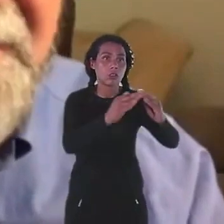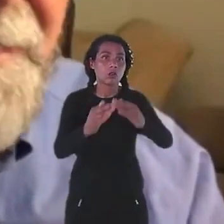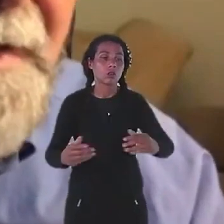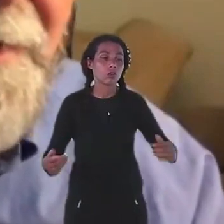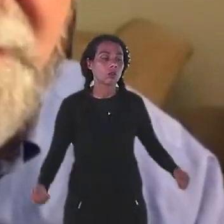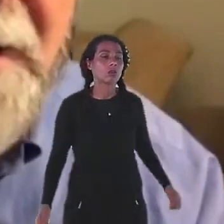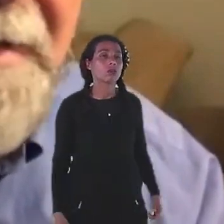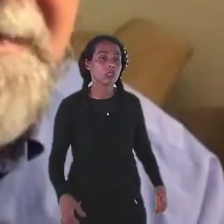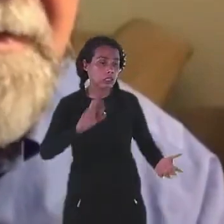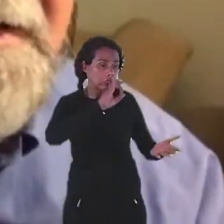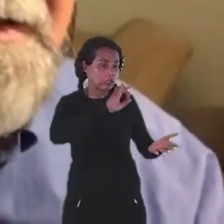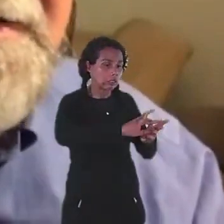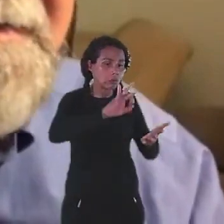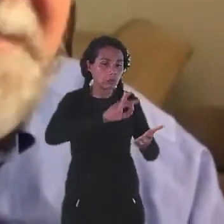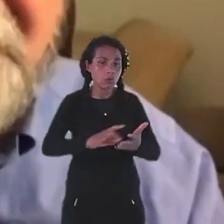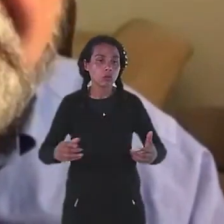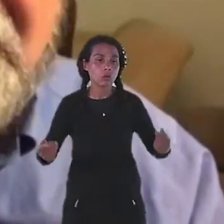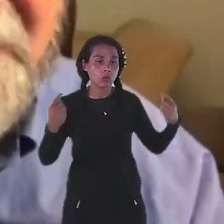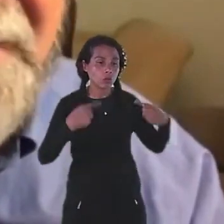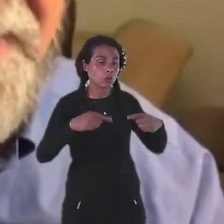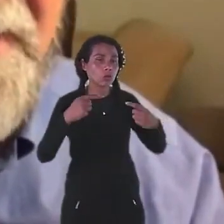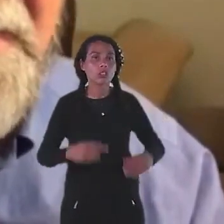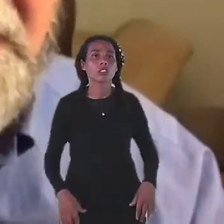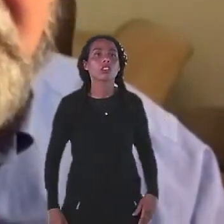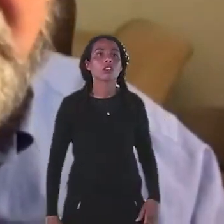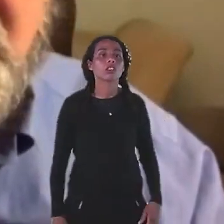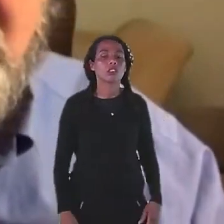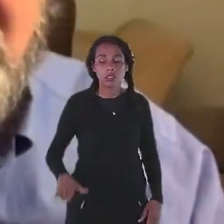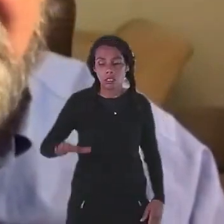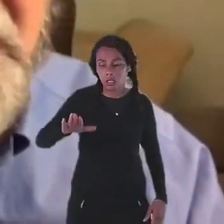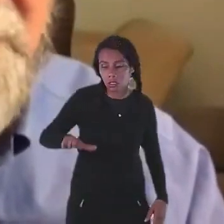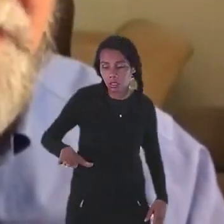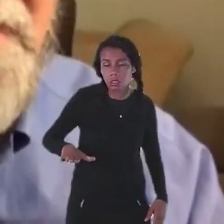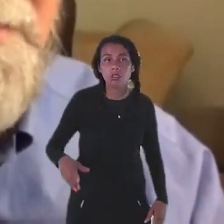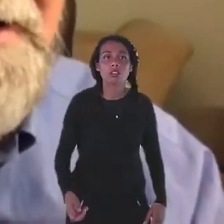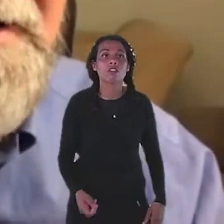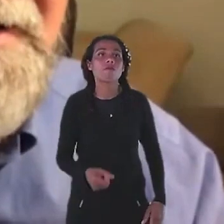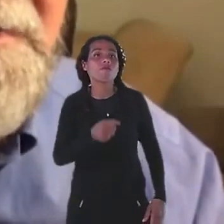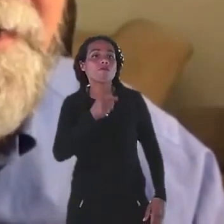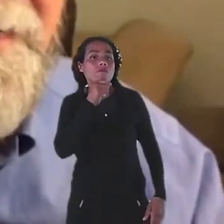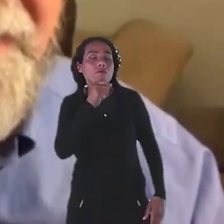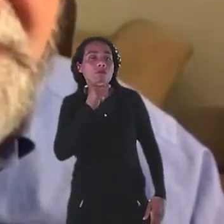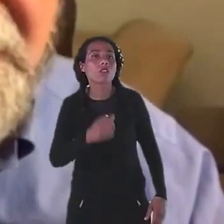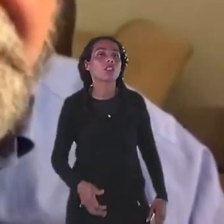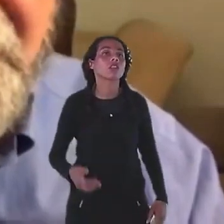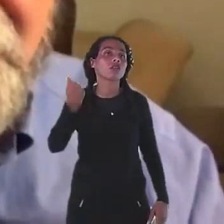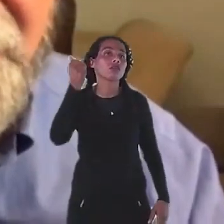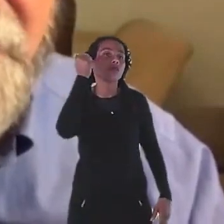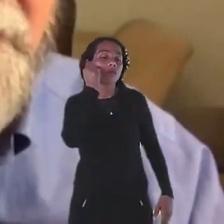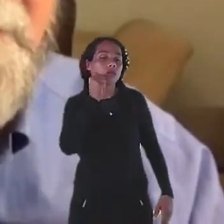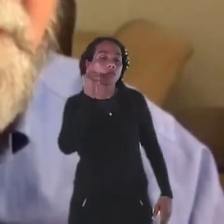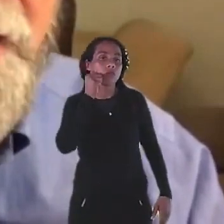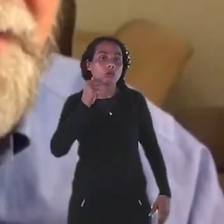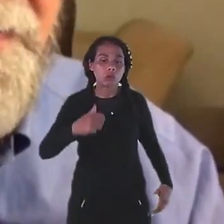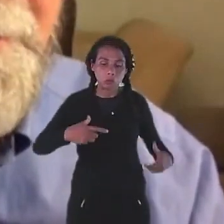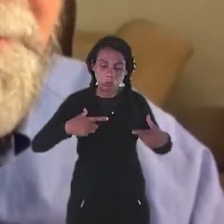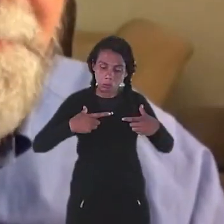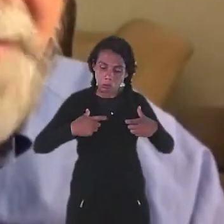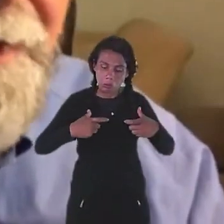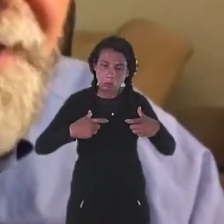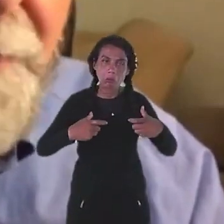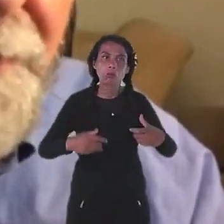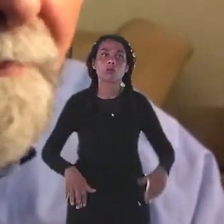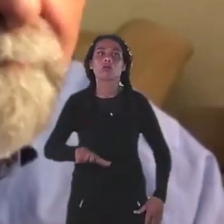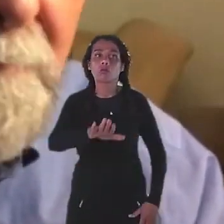dias, crianças, velhos, mulheres, indiscriminadamente, membros da comunidade Tutsi foram